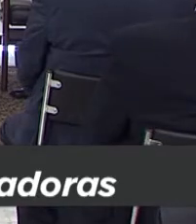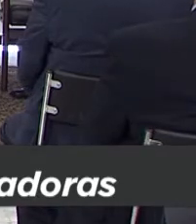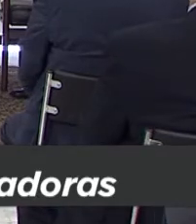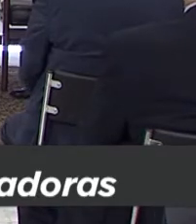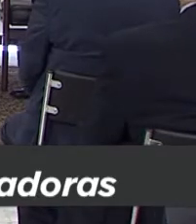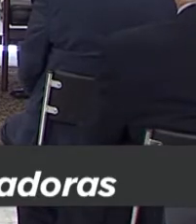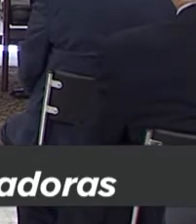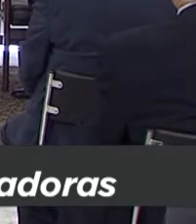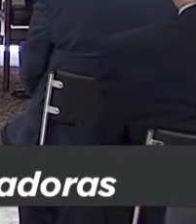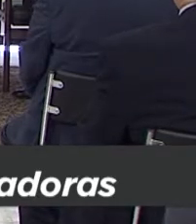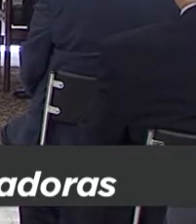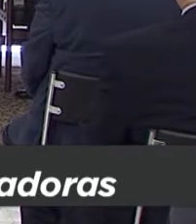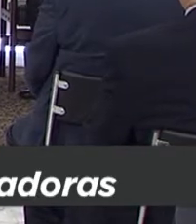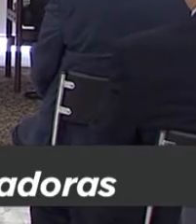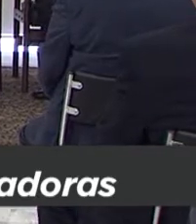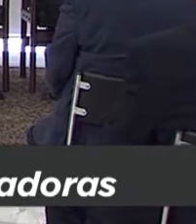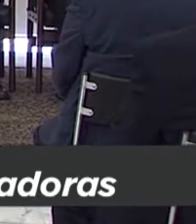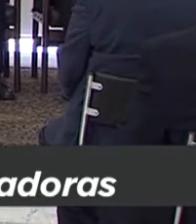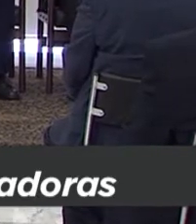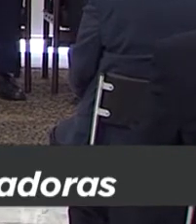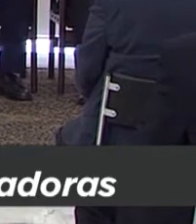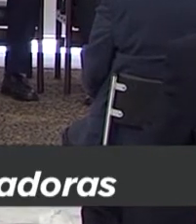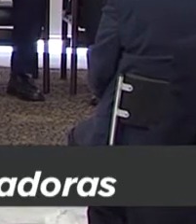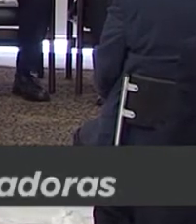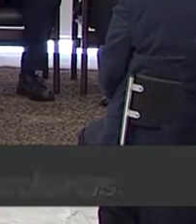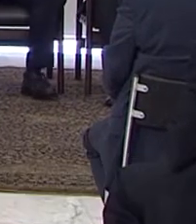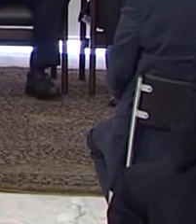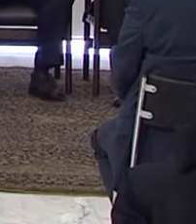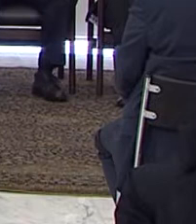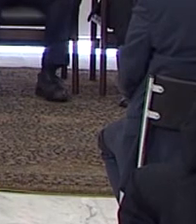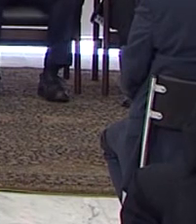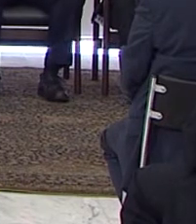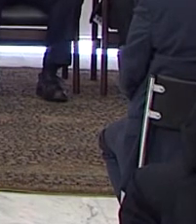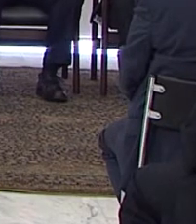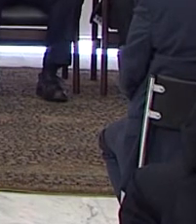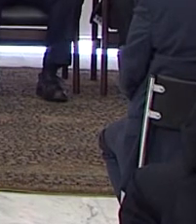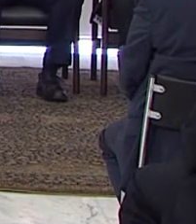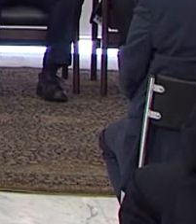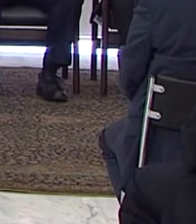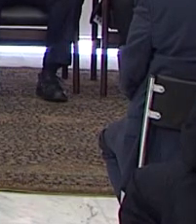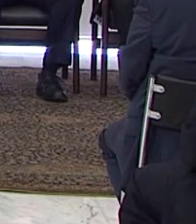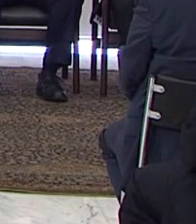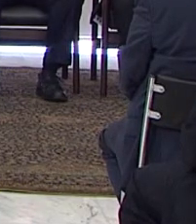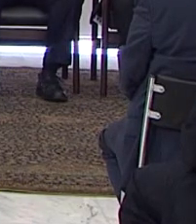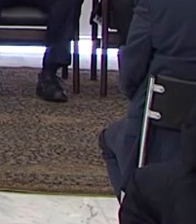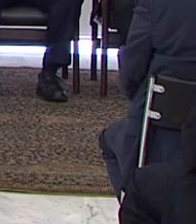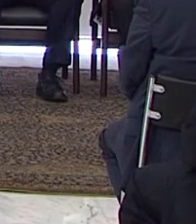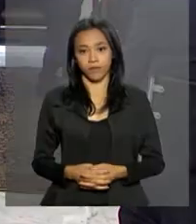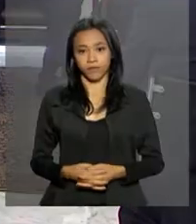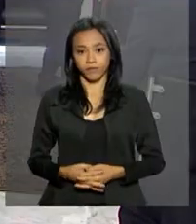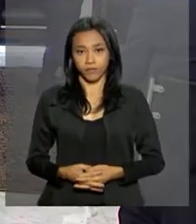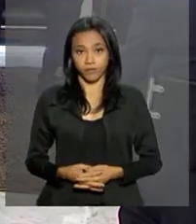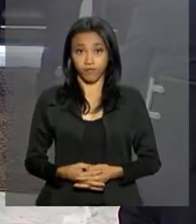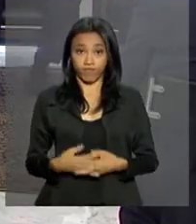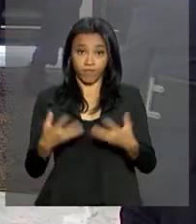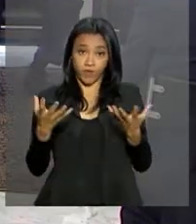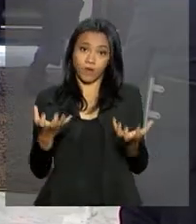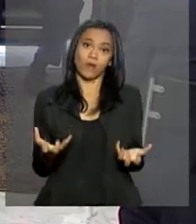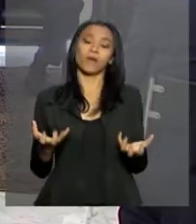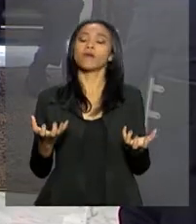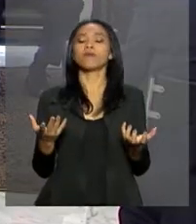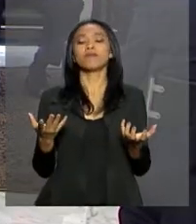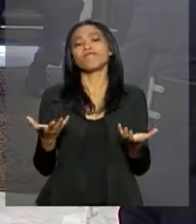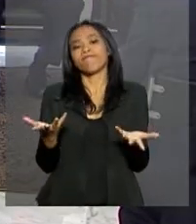senhoras e senhores com a palavra o presidente da república michel temer eu quero cumprimentar a todos